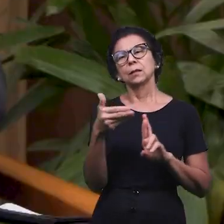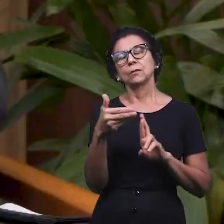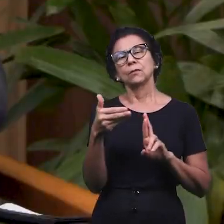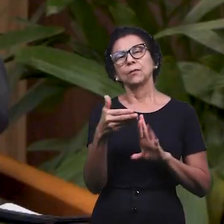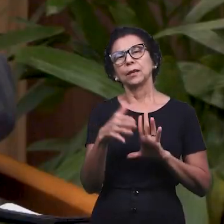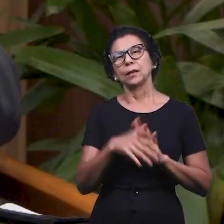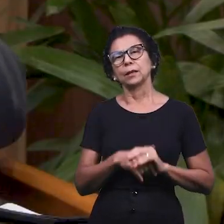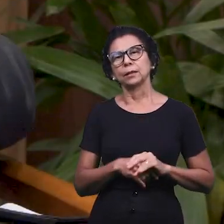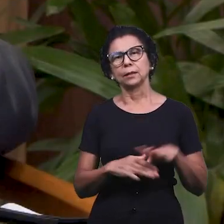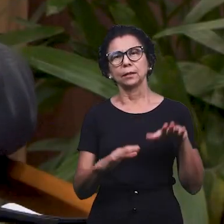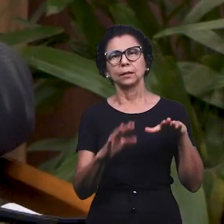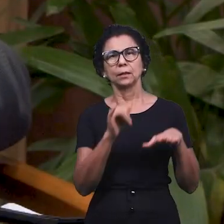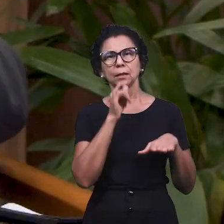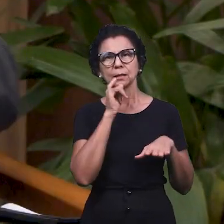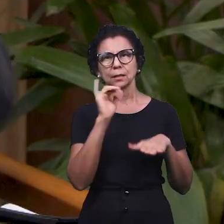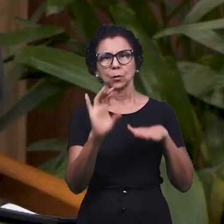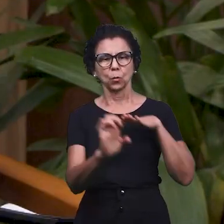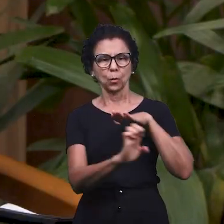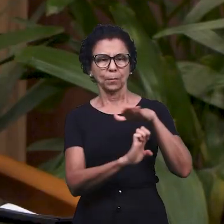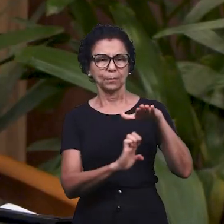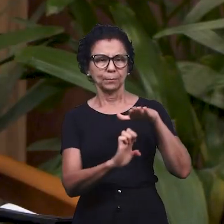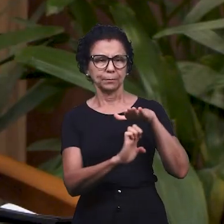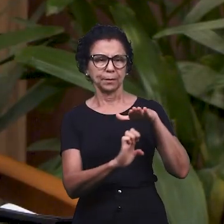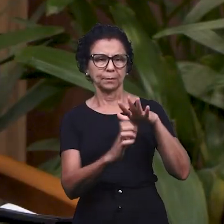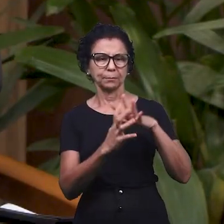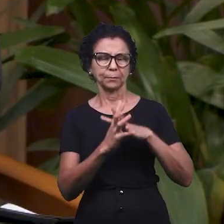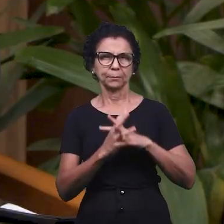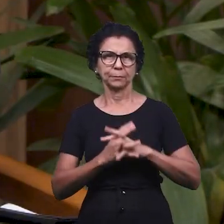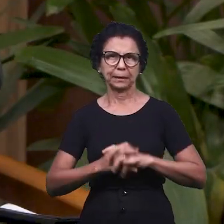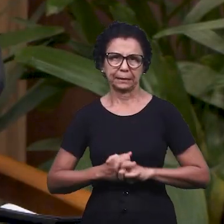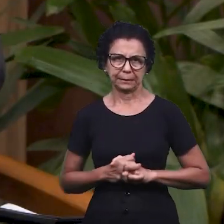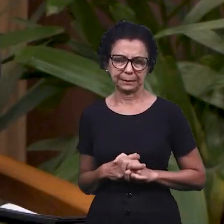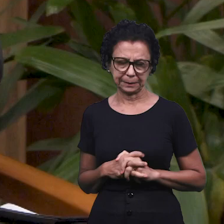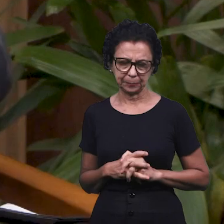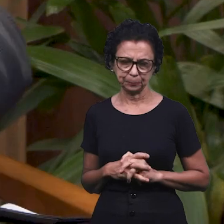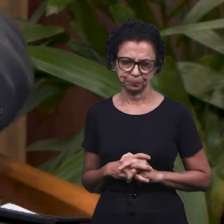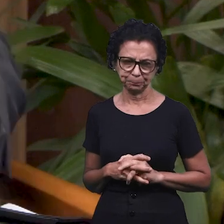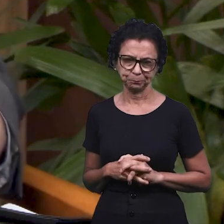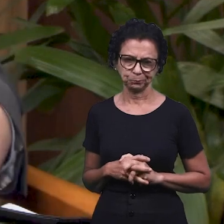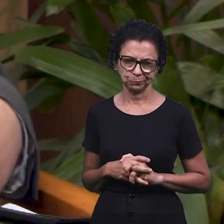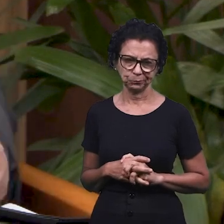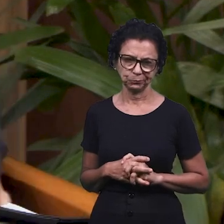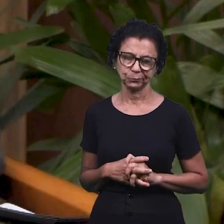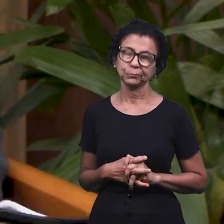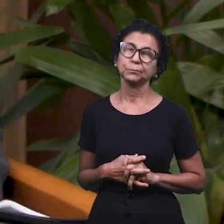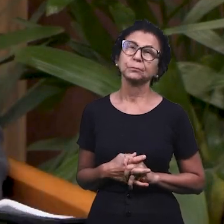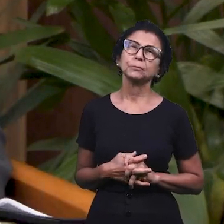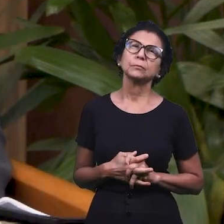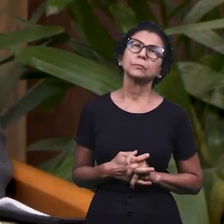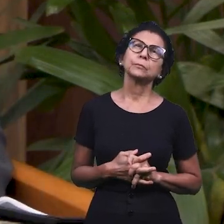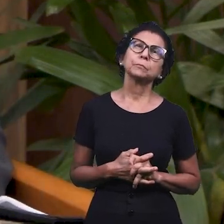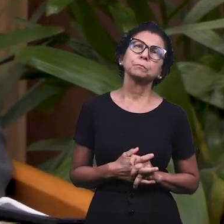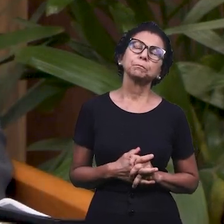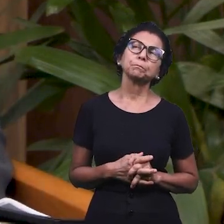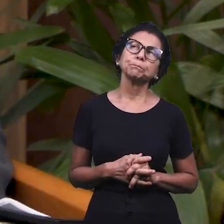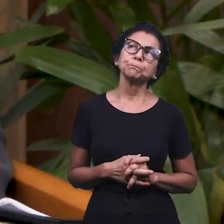uma empresa, então, para tirar um radar, ainda que seja o expresso, o menor,